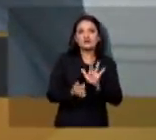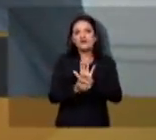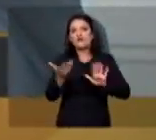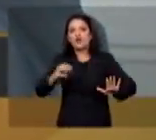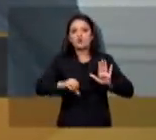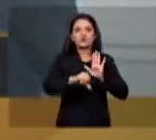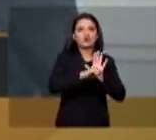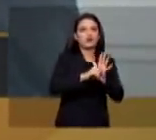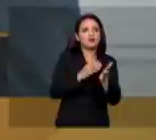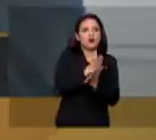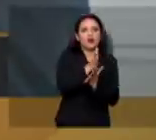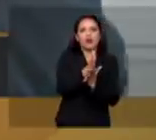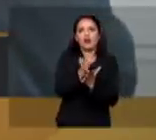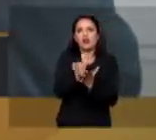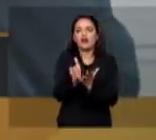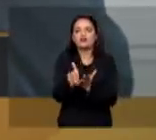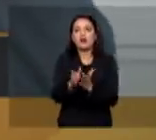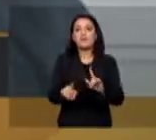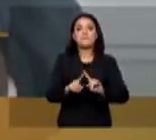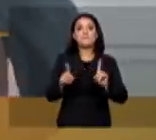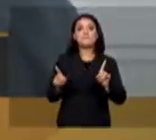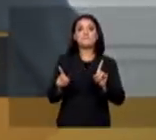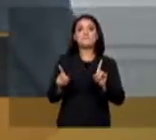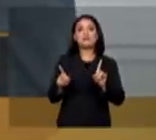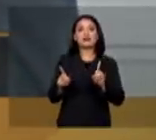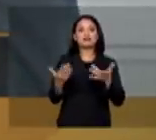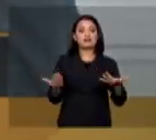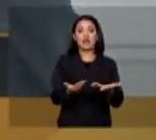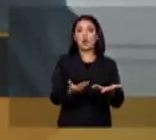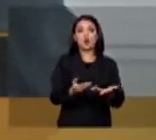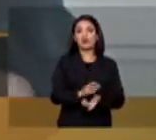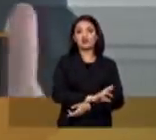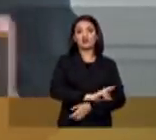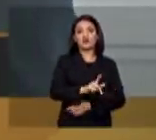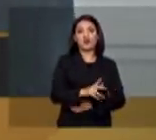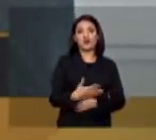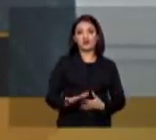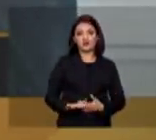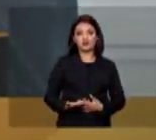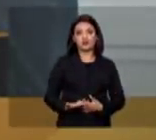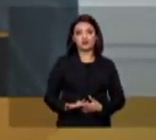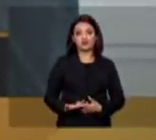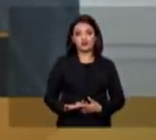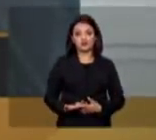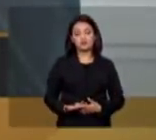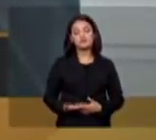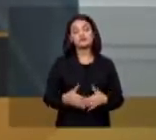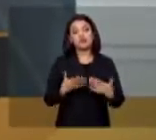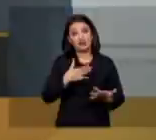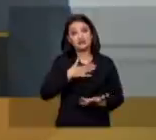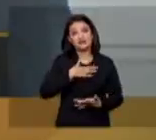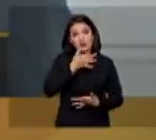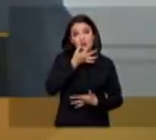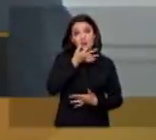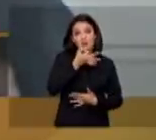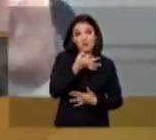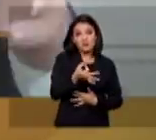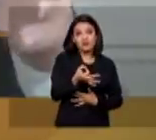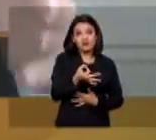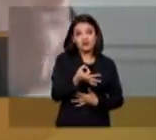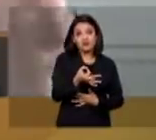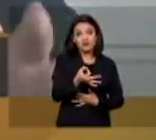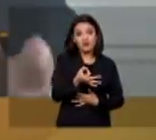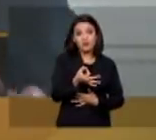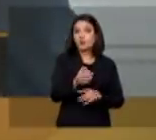cometia diversos ilícitos. Aqui não, ao meu ver, com todo respeito às posições em contrário, mas aqui